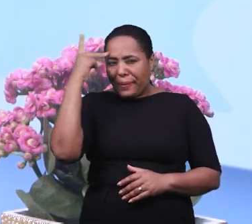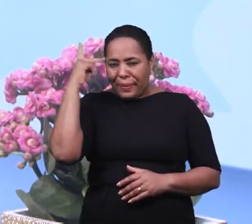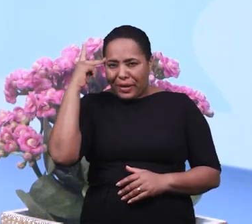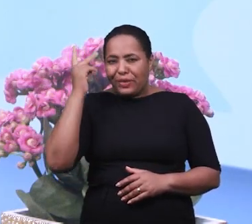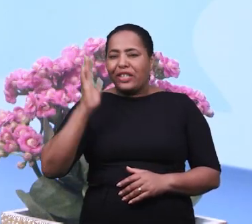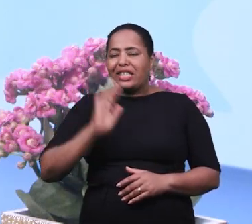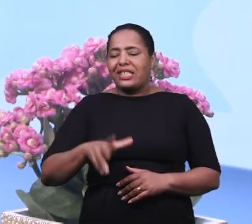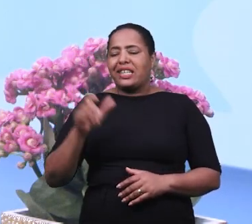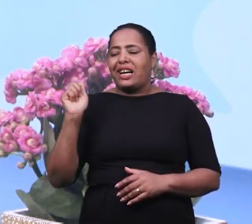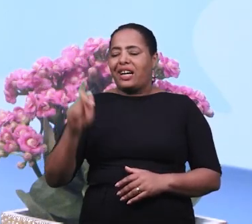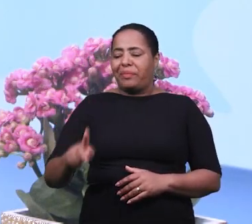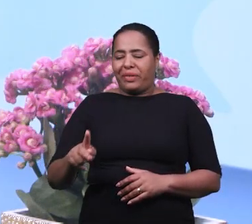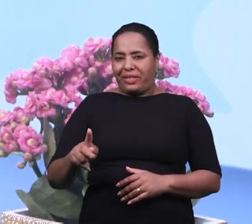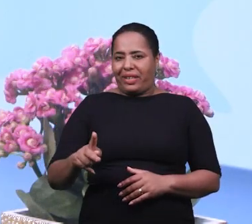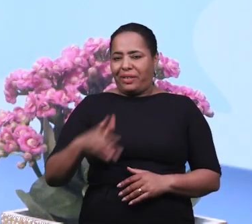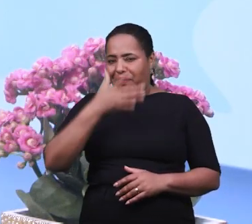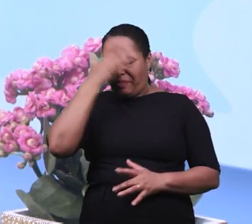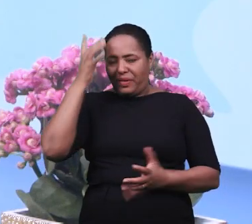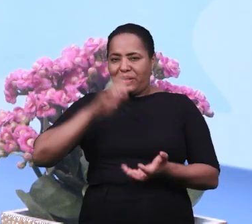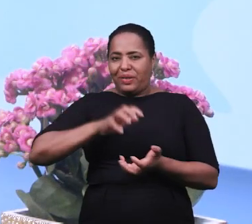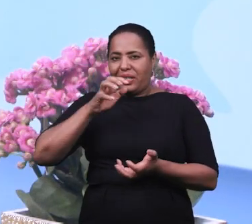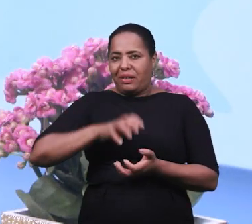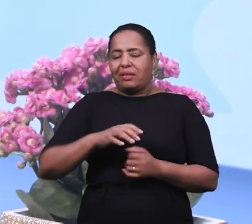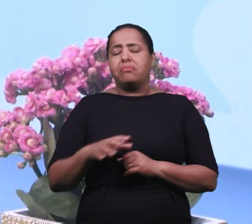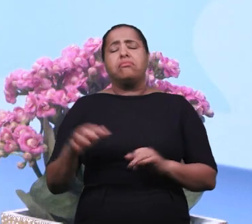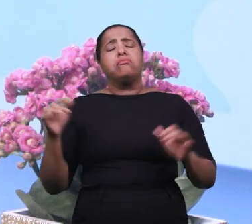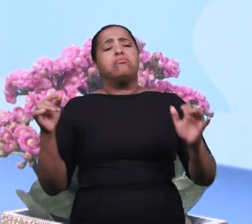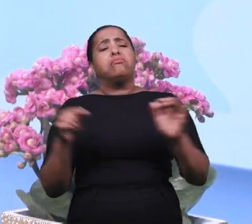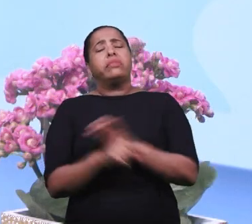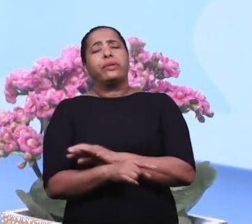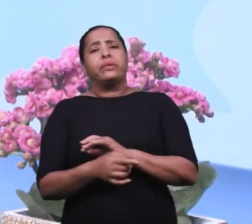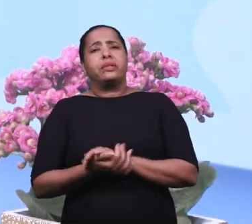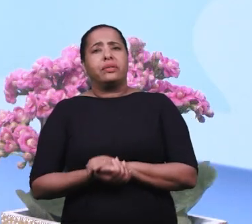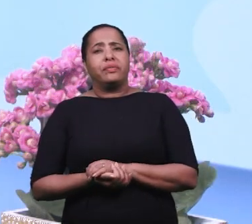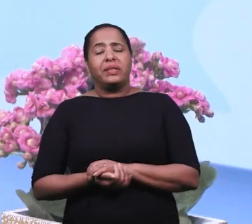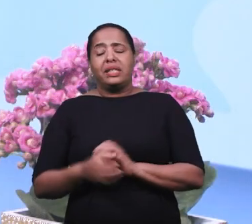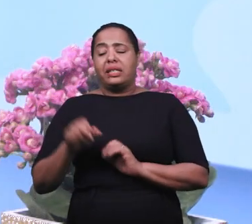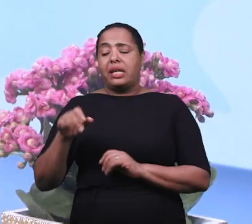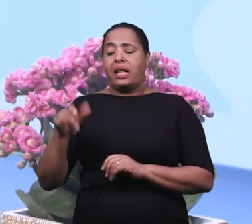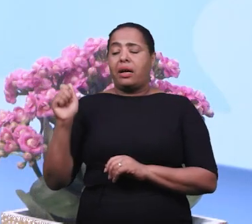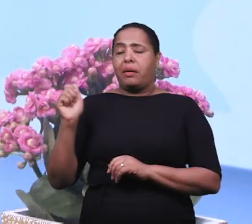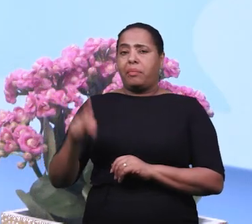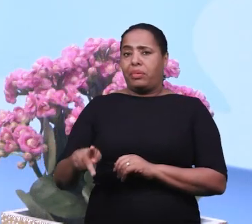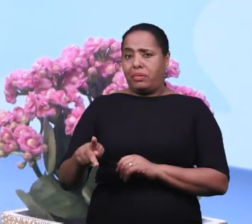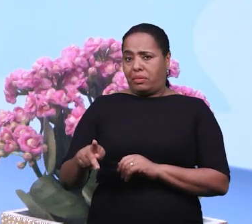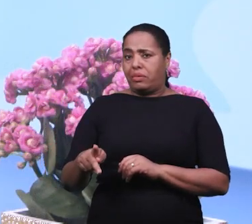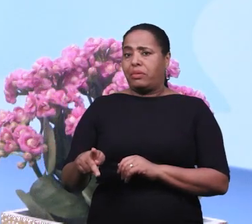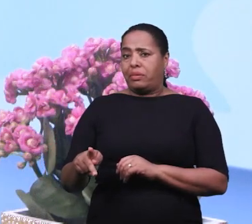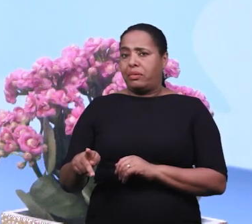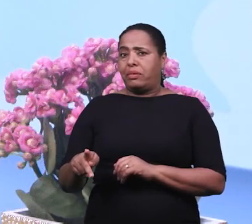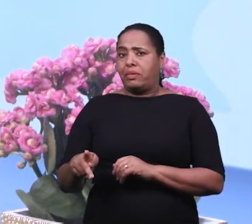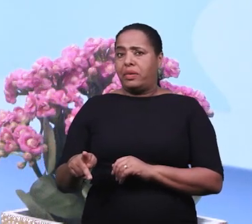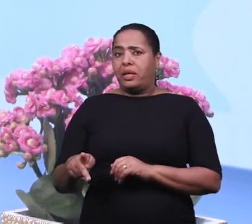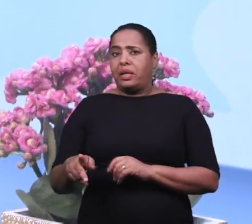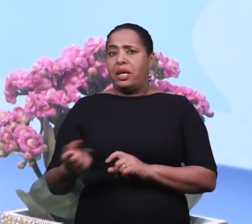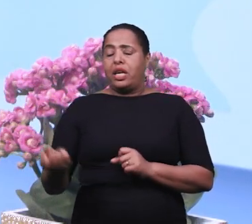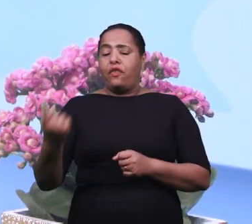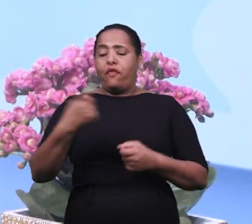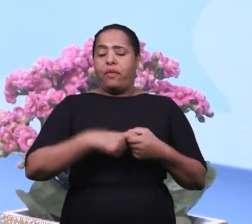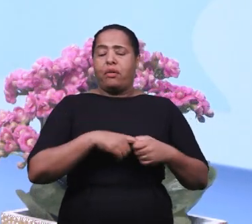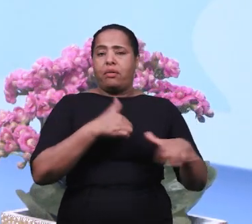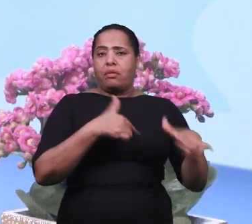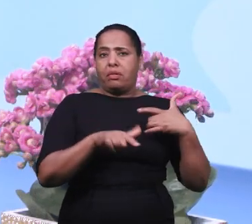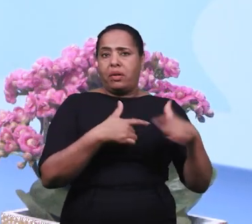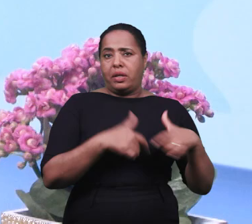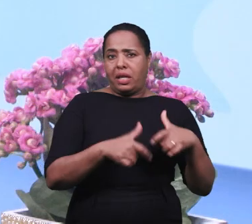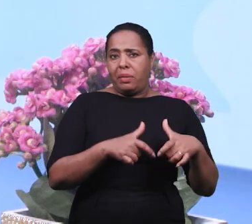está aposentada, ou seja, a pessoa idosa, que é o seguinte: então ela se aposentou e ela voltou para o mercado de trabalho, ou